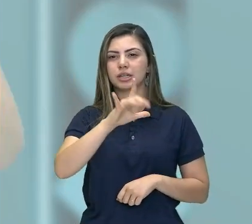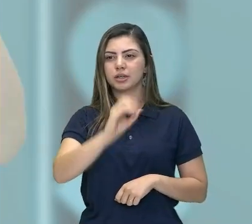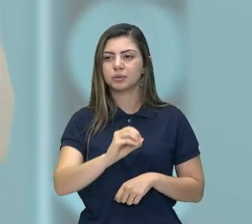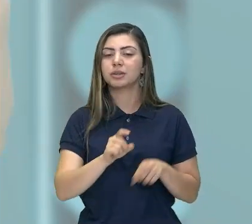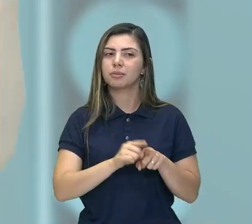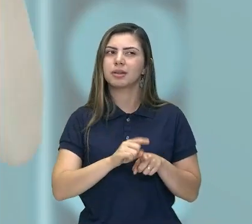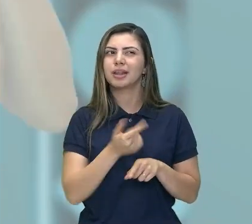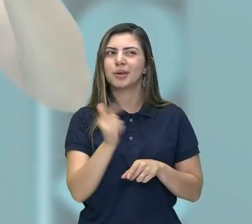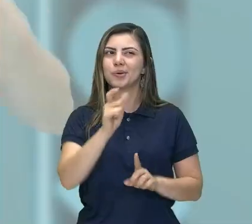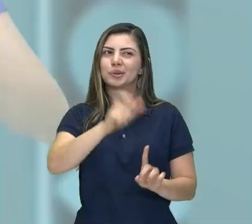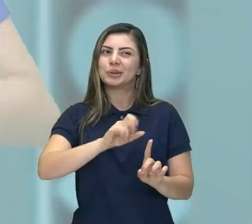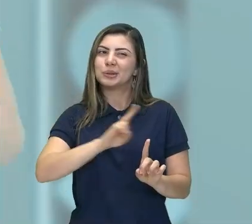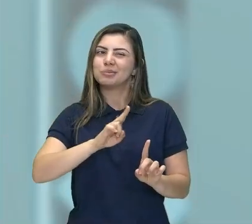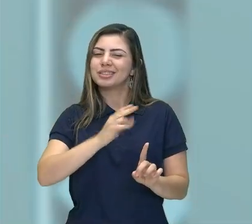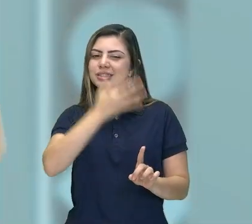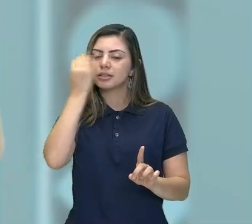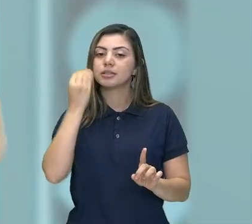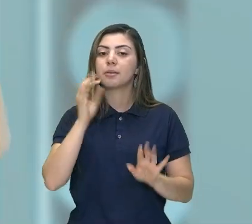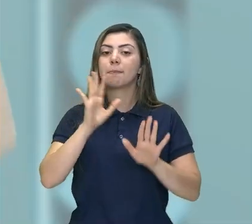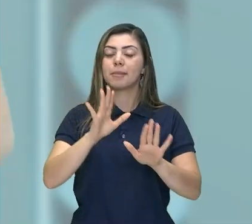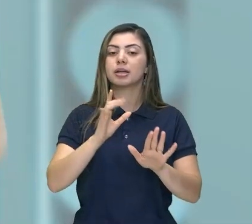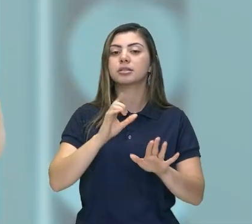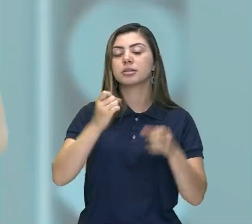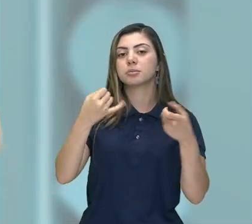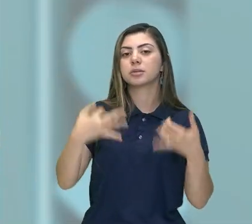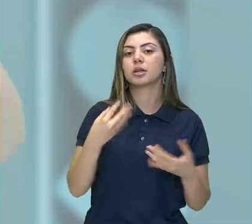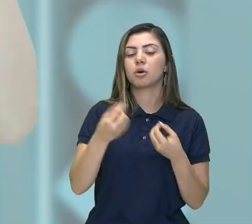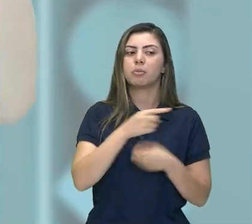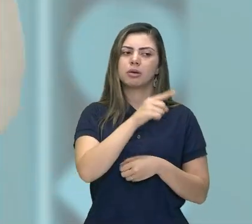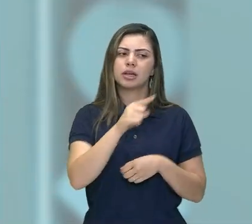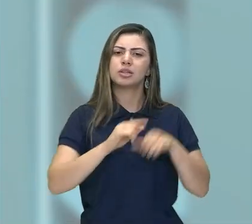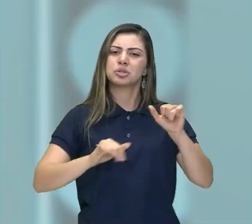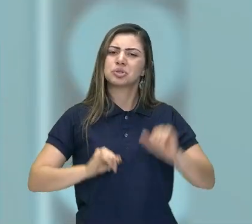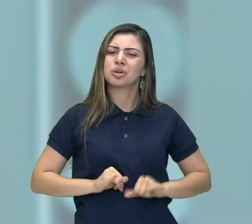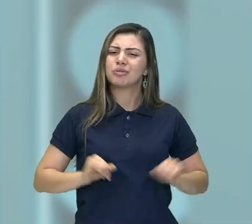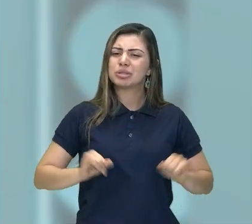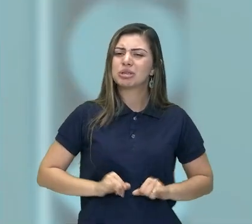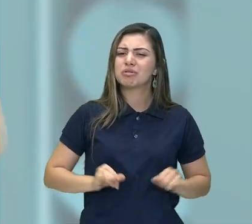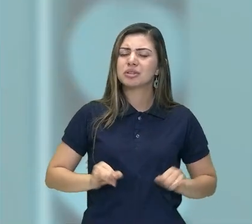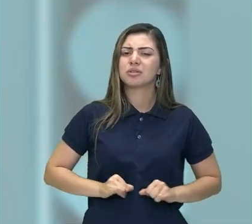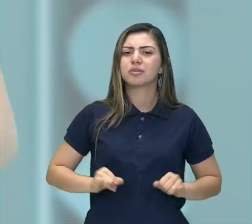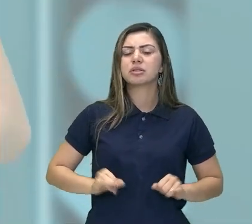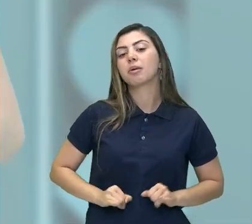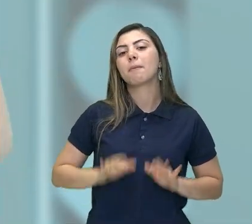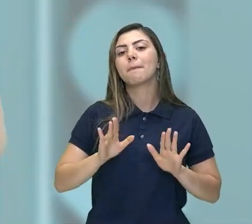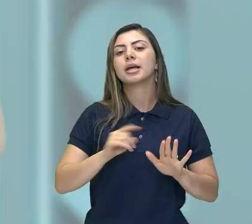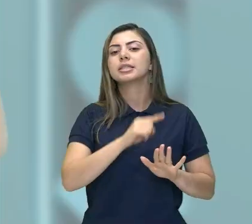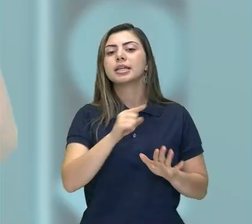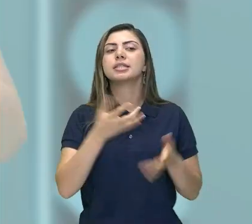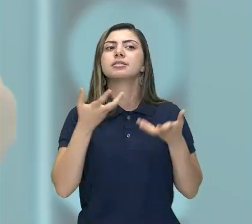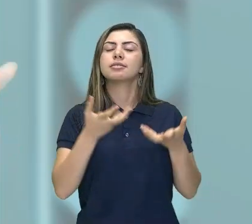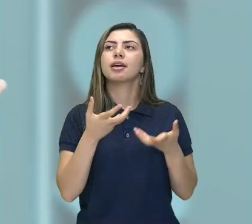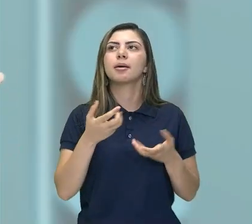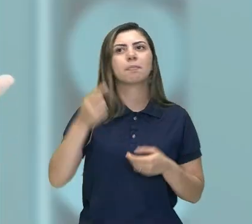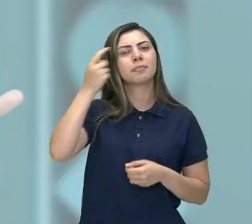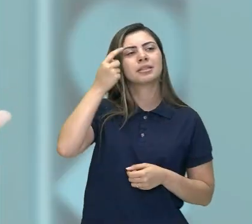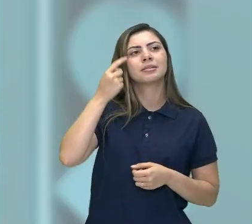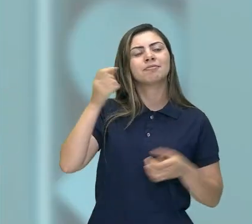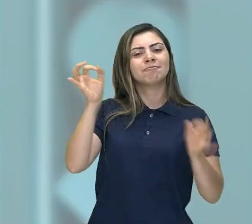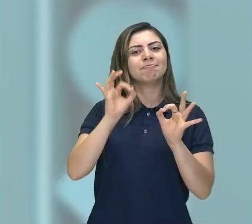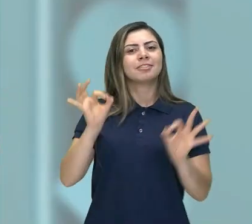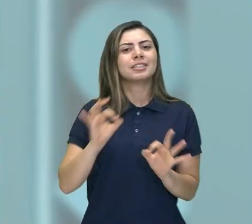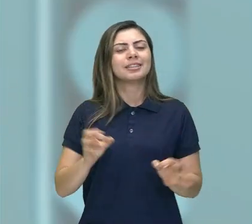e aí fala como que eles, apesar do sofrimento, tentam ter ali, digamos, alegria.